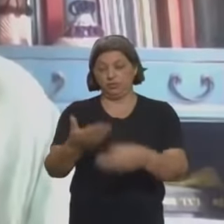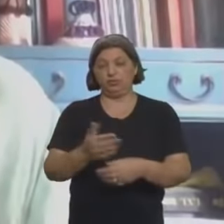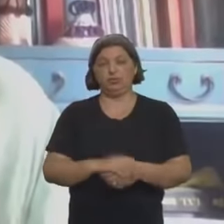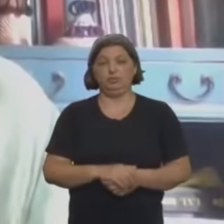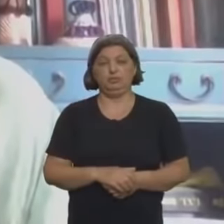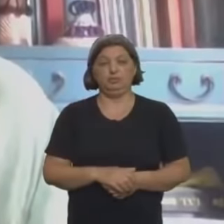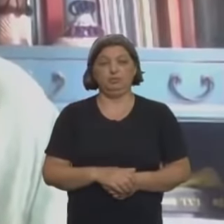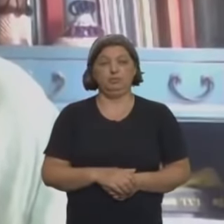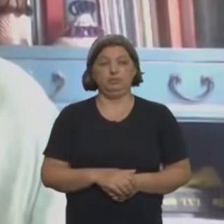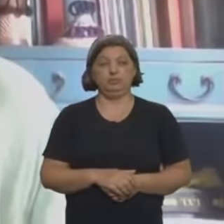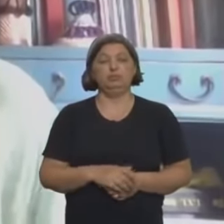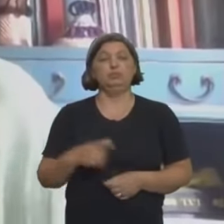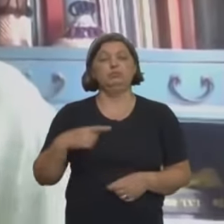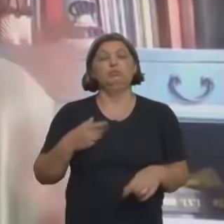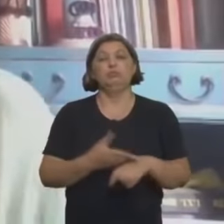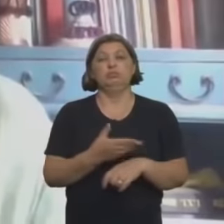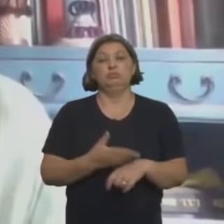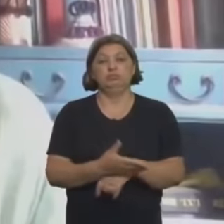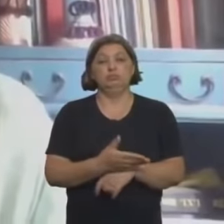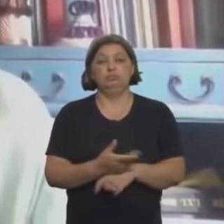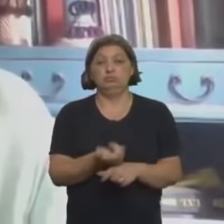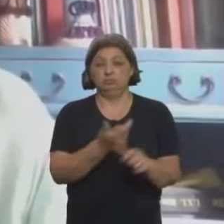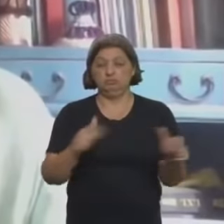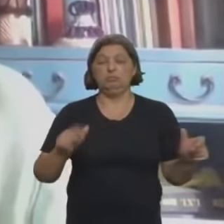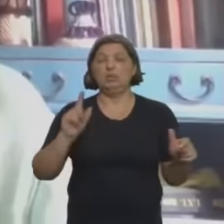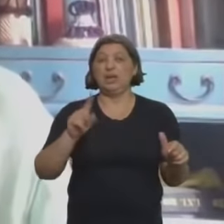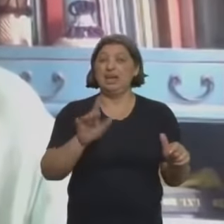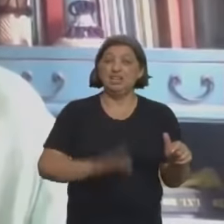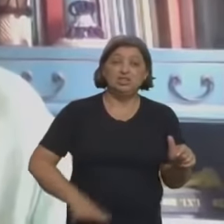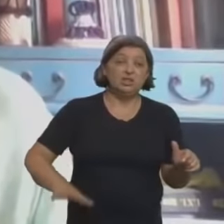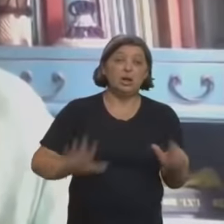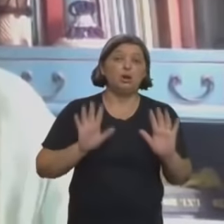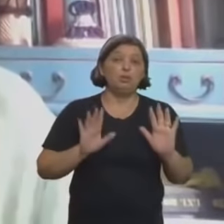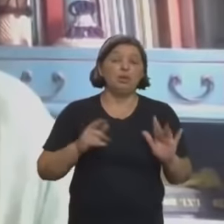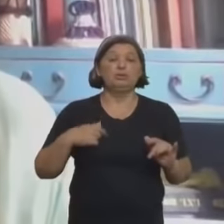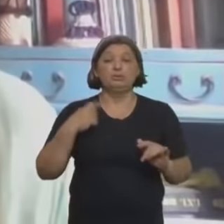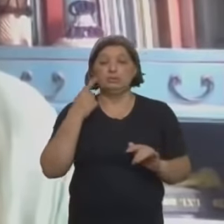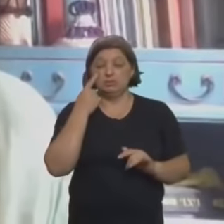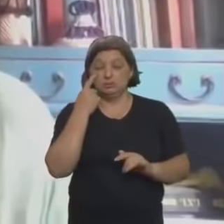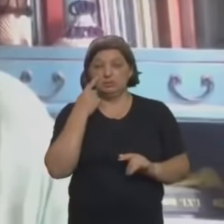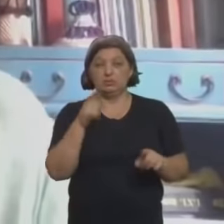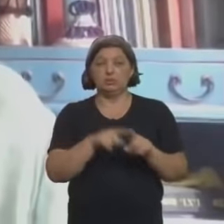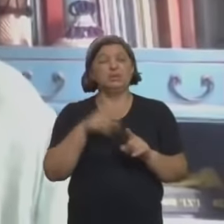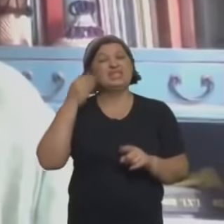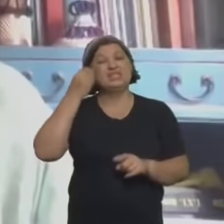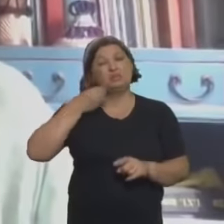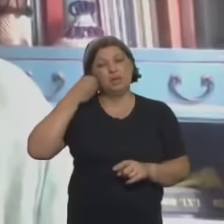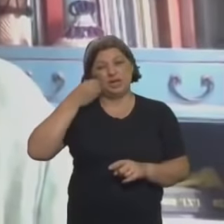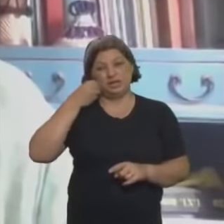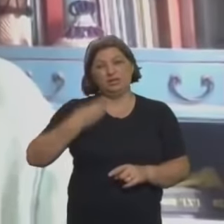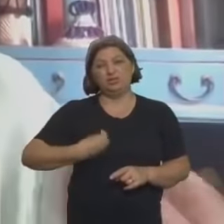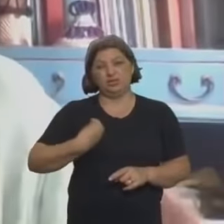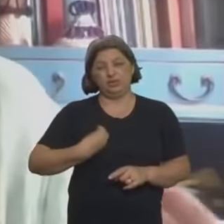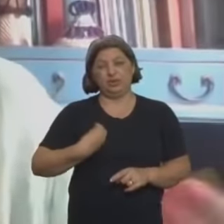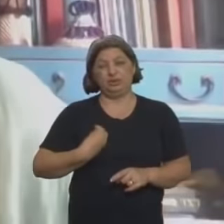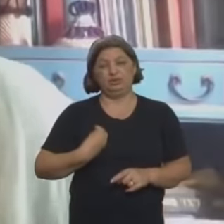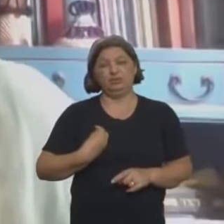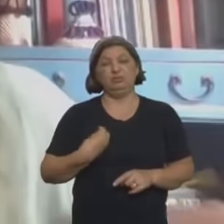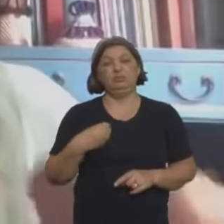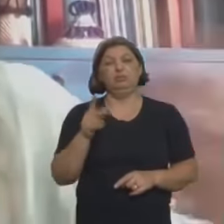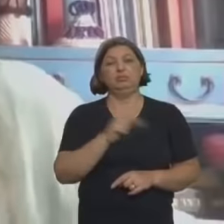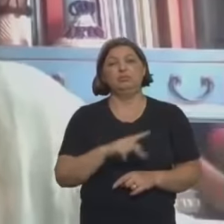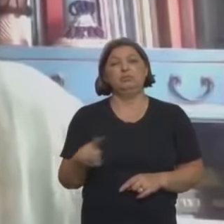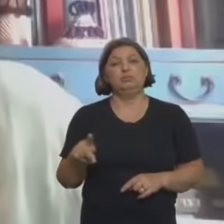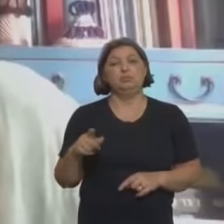e tenham uma maior participação. Então, isso é geral. Agora, o que a gente viu também como experiência é que os professores, de